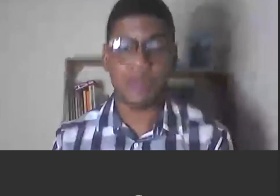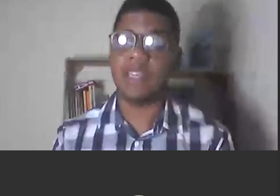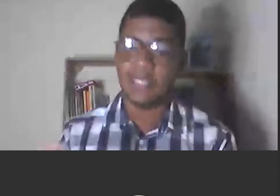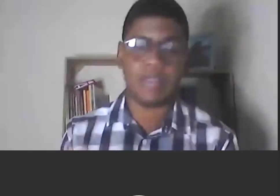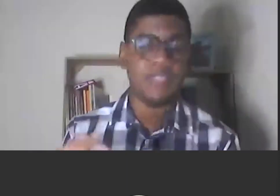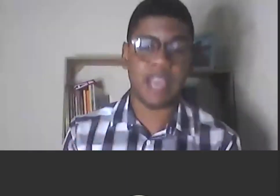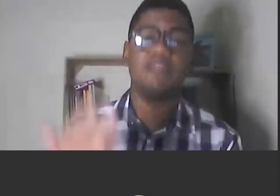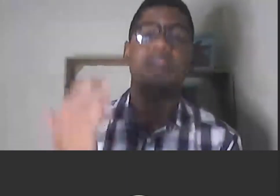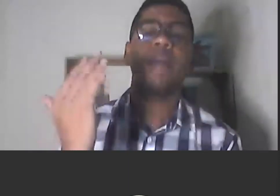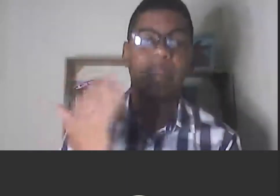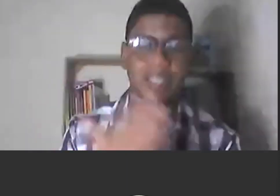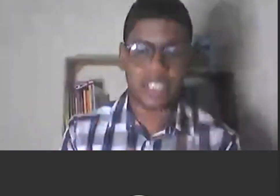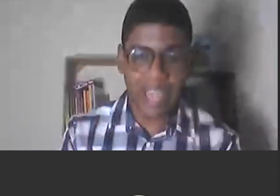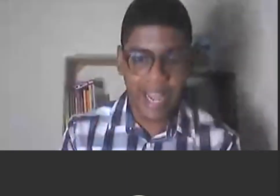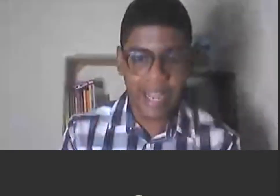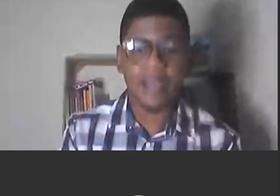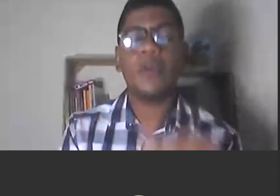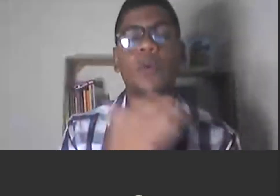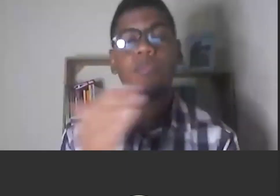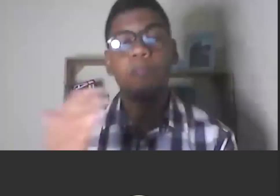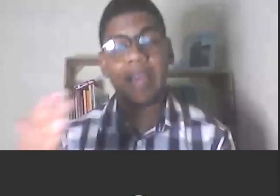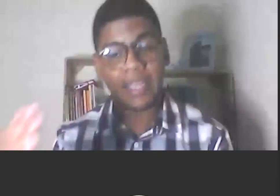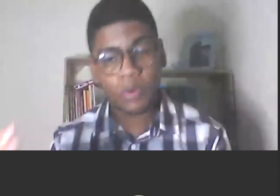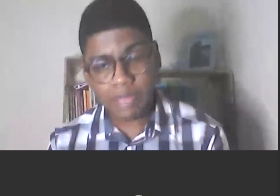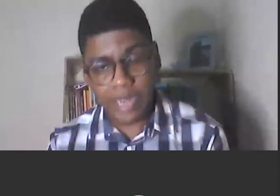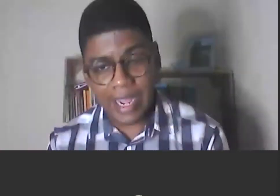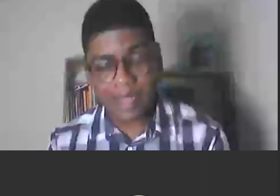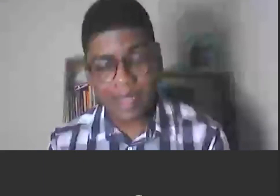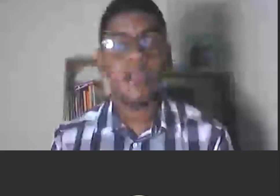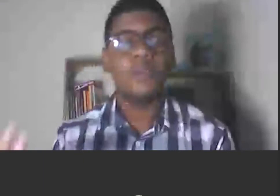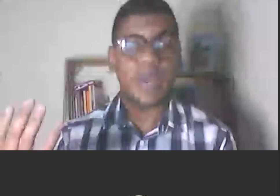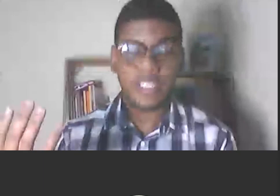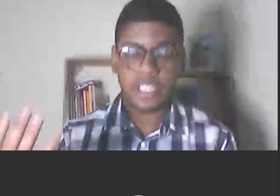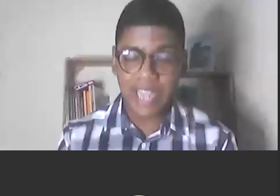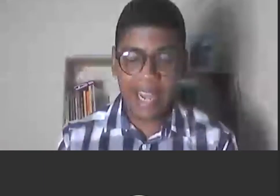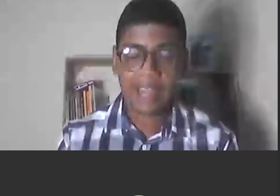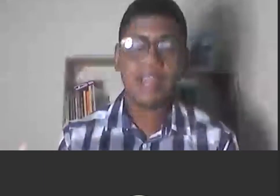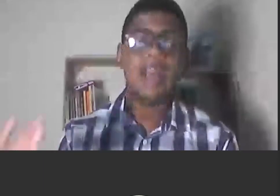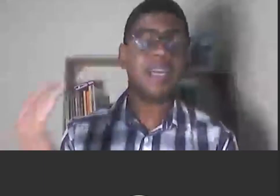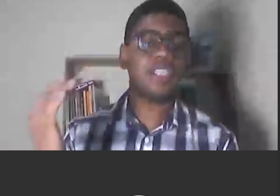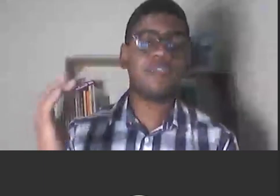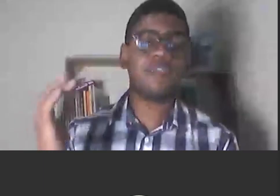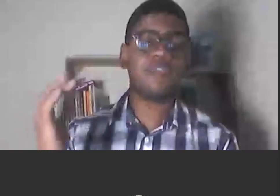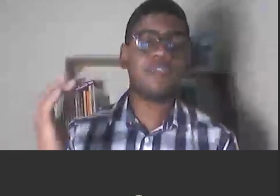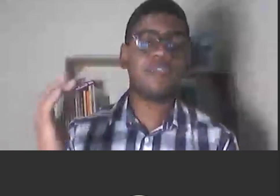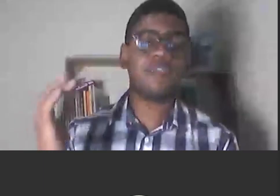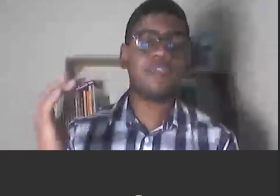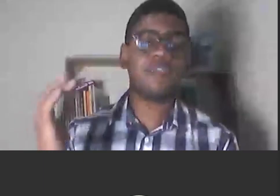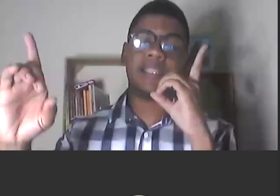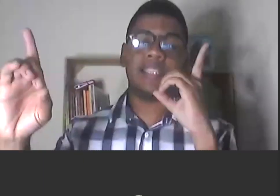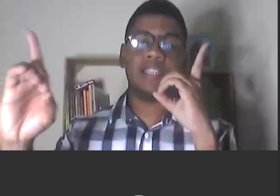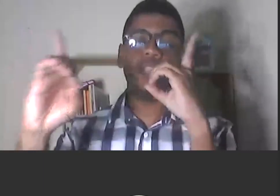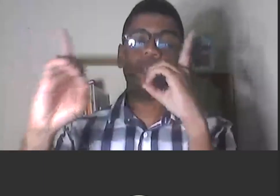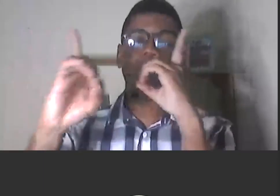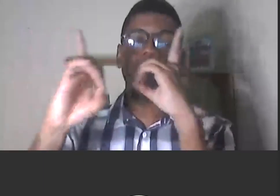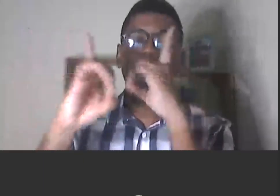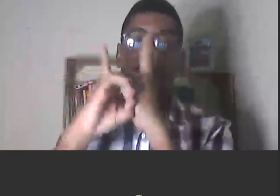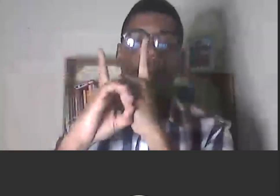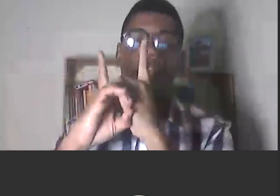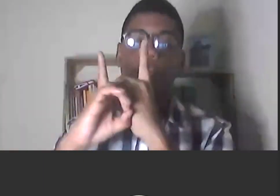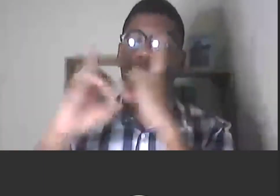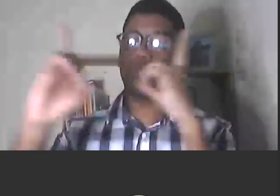mesmo sinal, esse sinal serve para achar quanto para encontrar. No achar, a gente vai trazer as